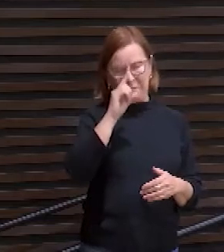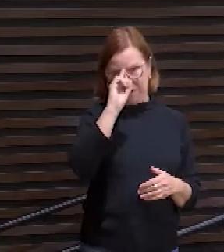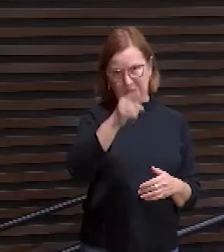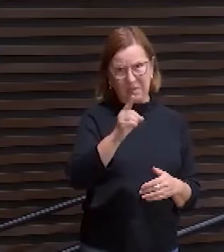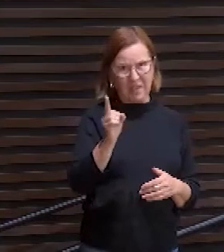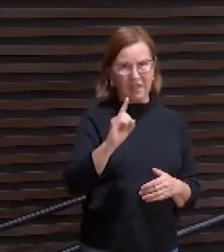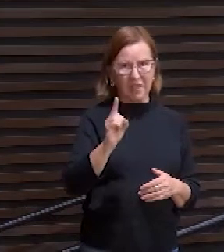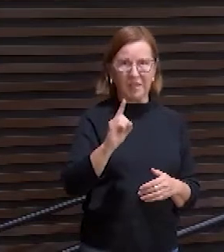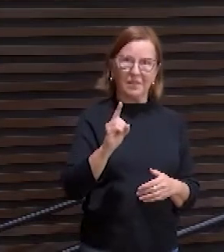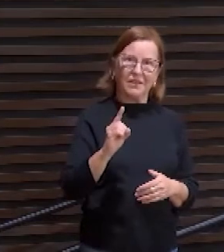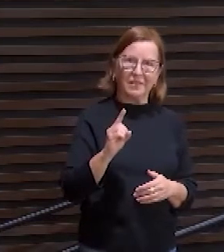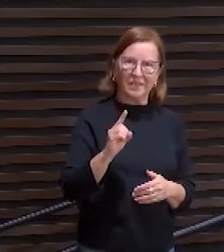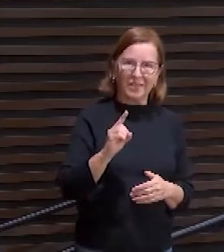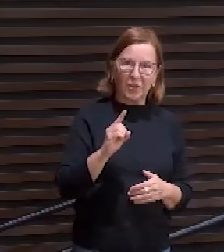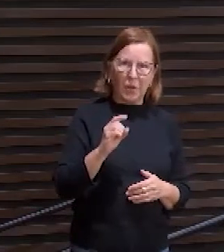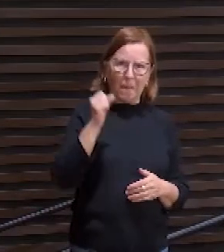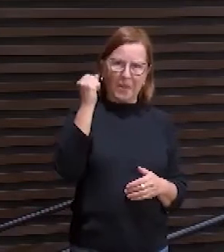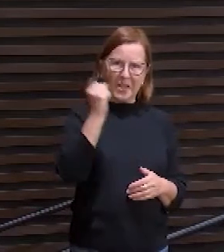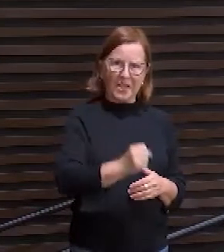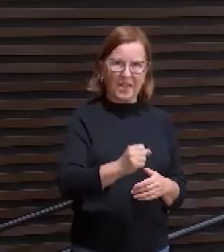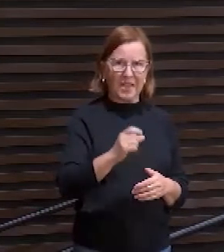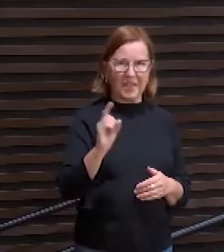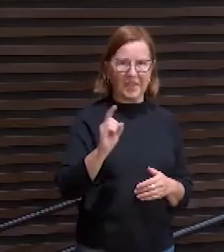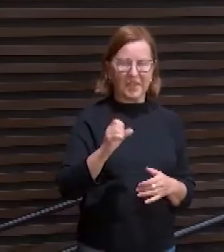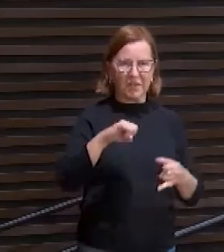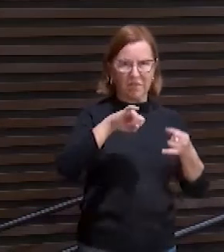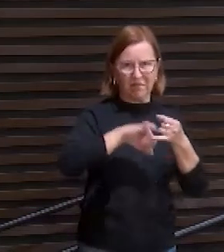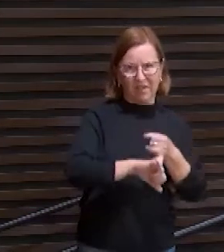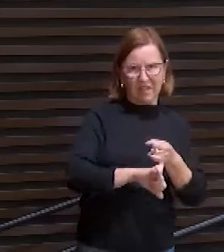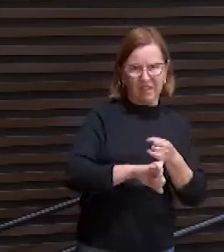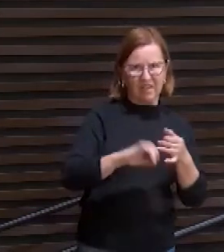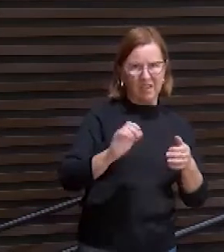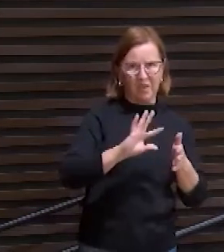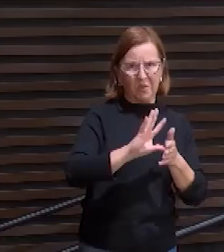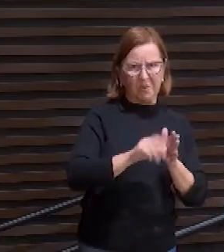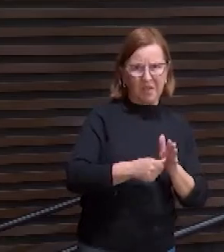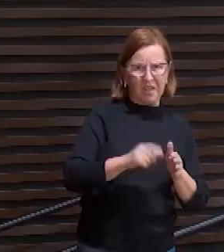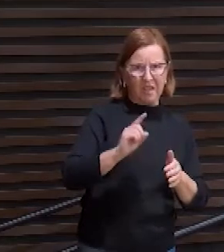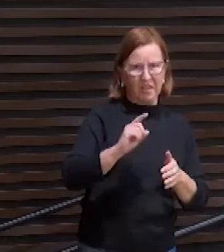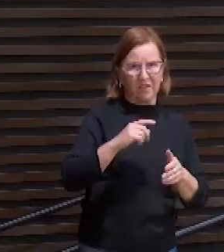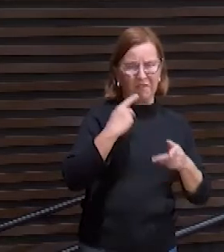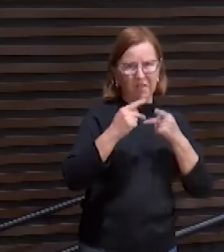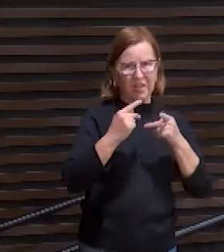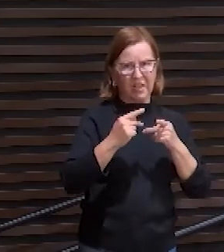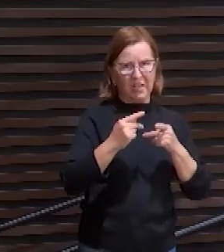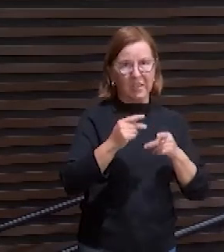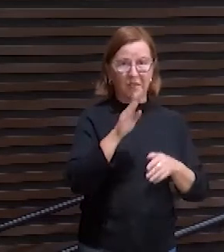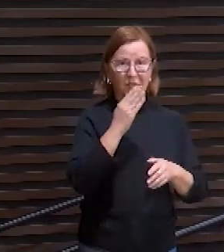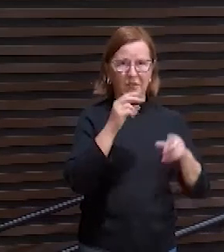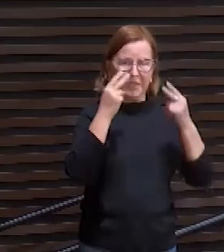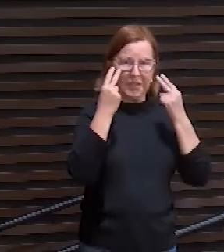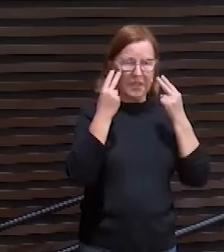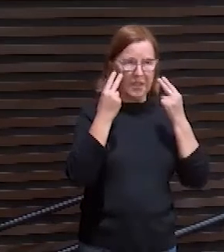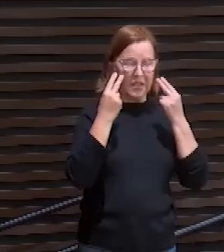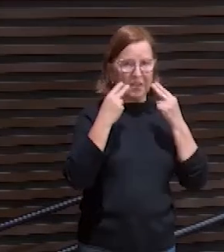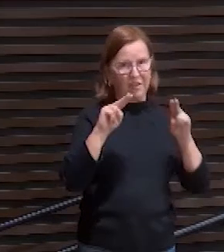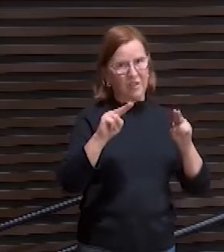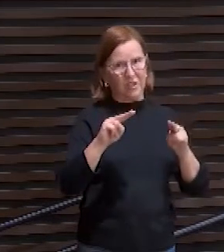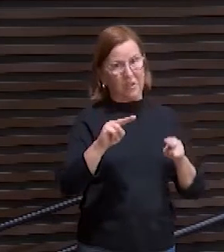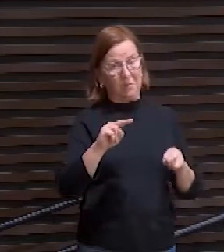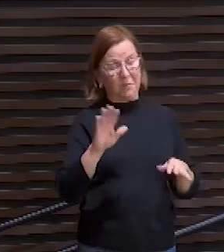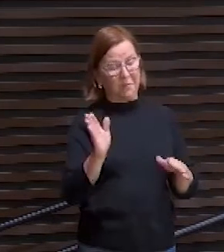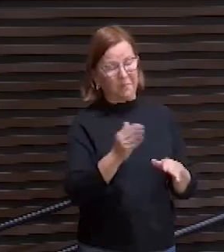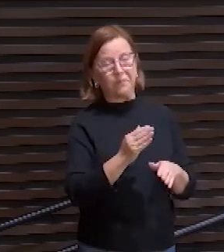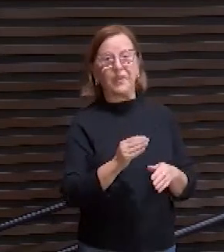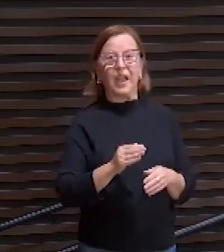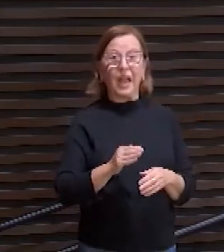dirás falso testemunho, não defraudarás ninguém, honra a teu pai e tua mãe. Então ele respondeu: